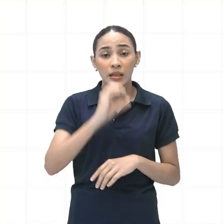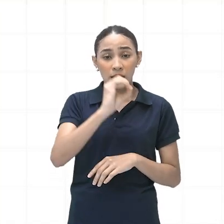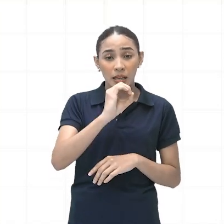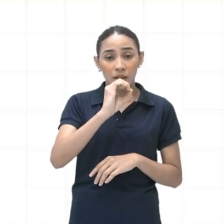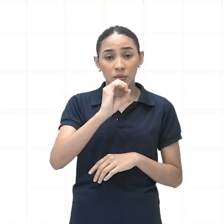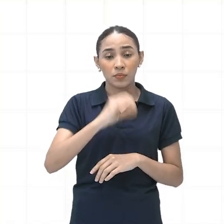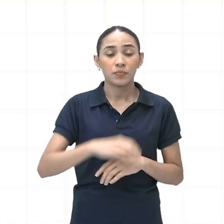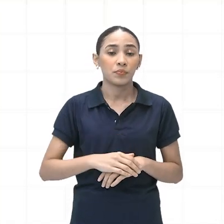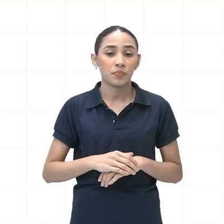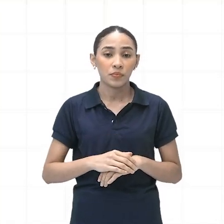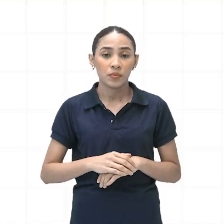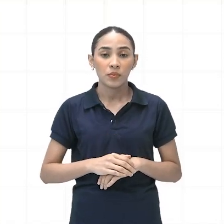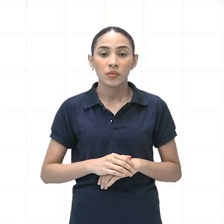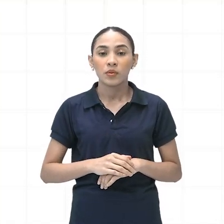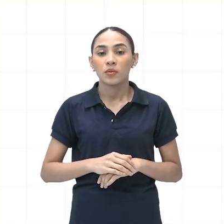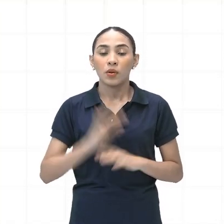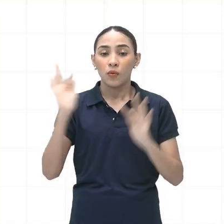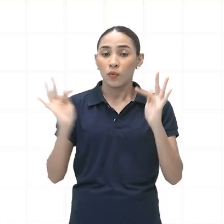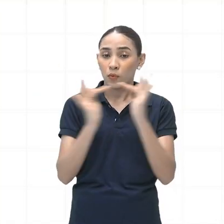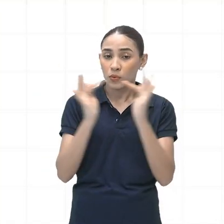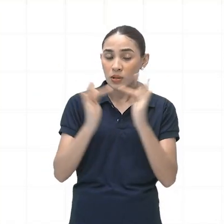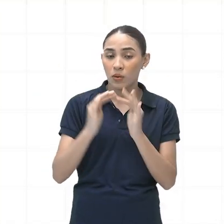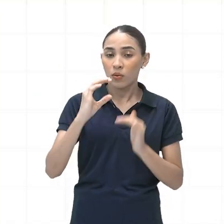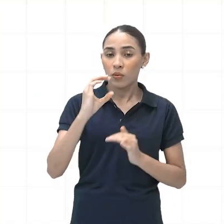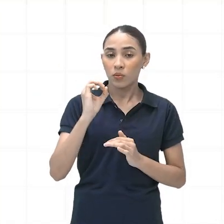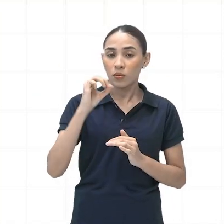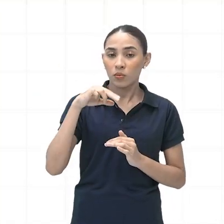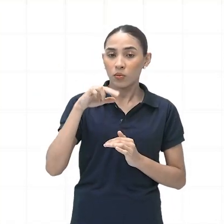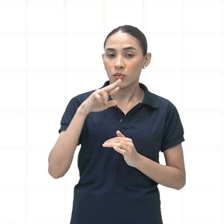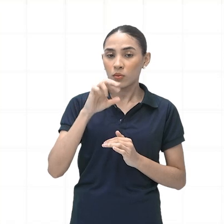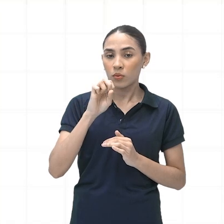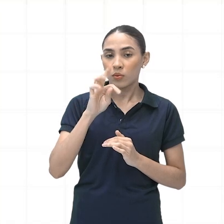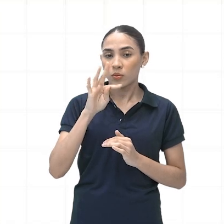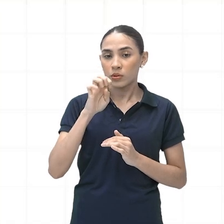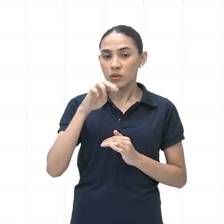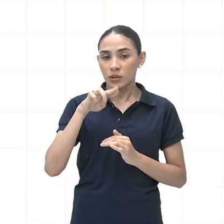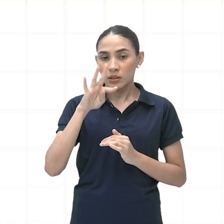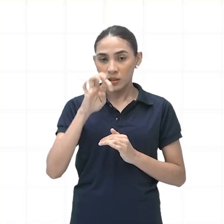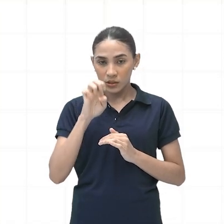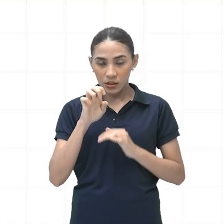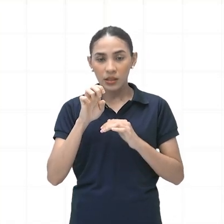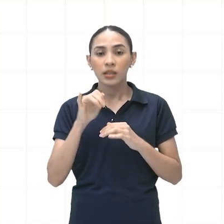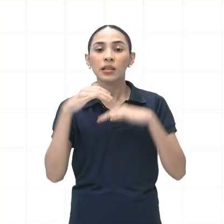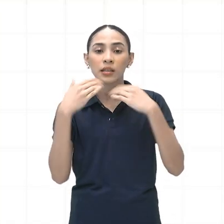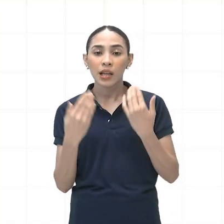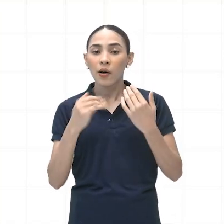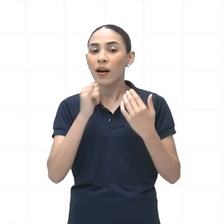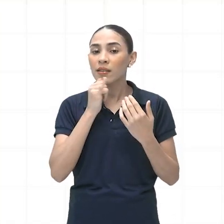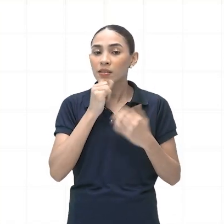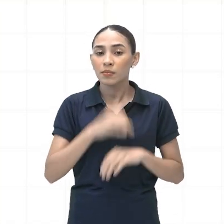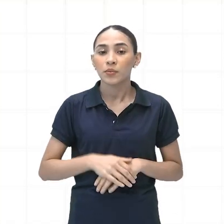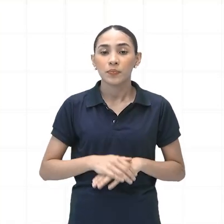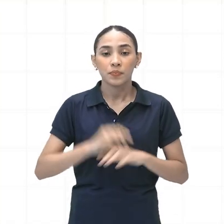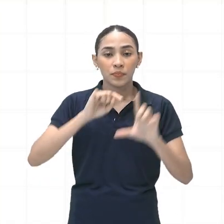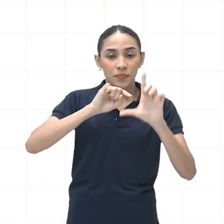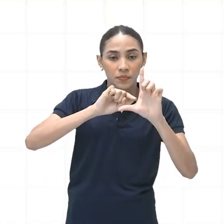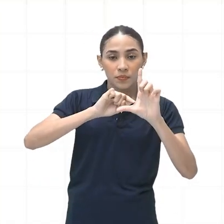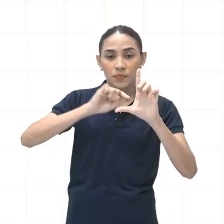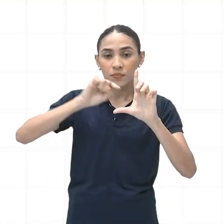0 e eu ia ser uma função constante. Então, função do primeiro grau, nós vamos ter o gráfico como sendo uma